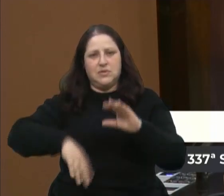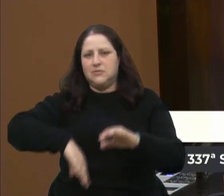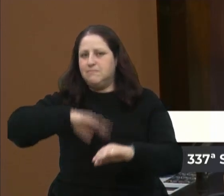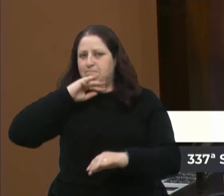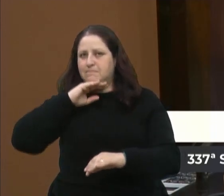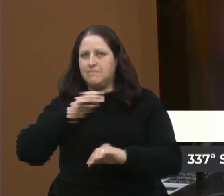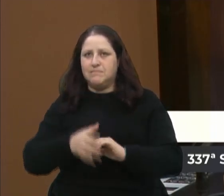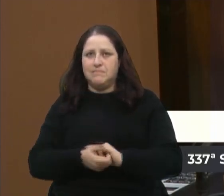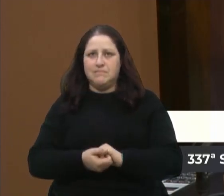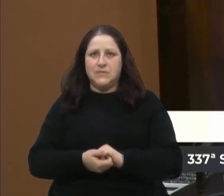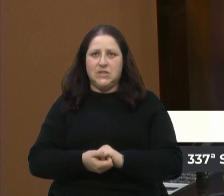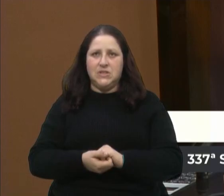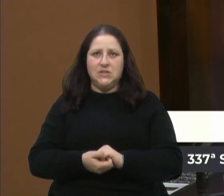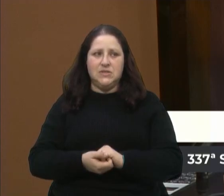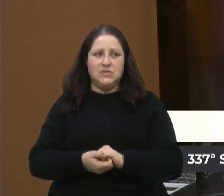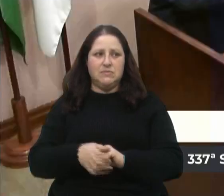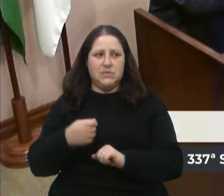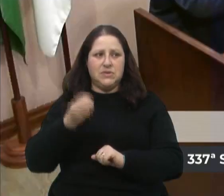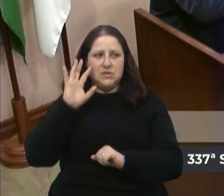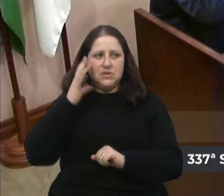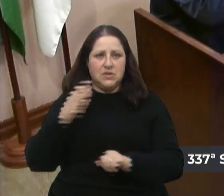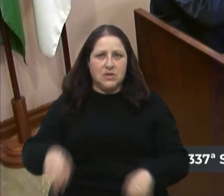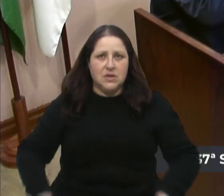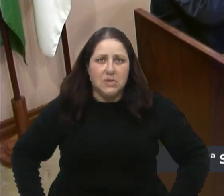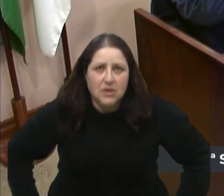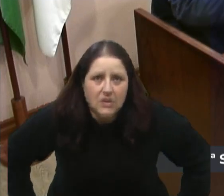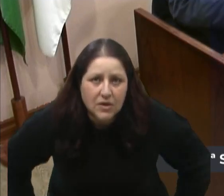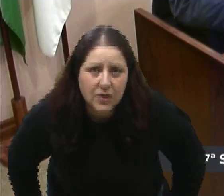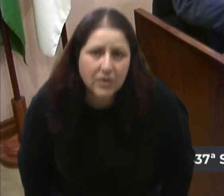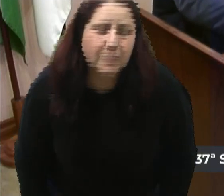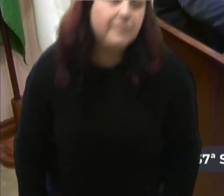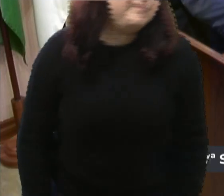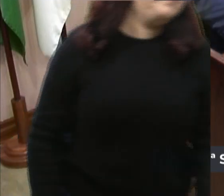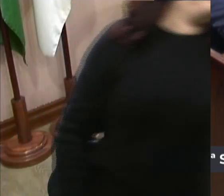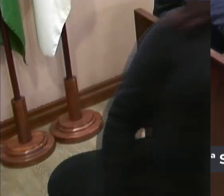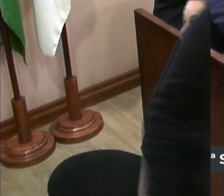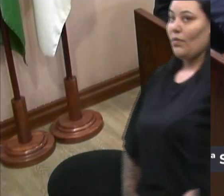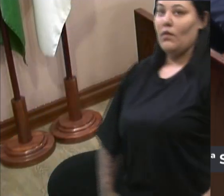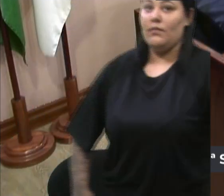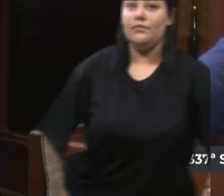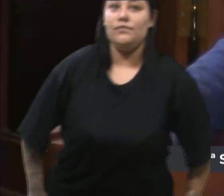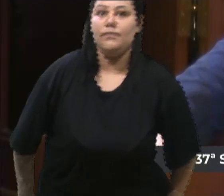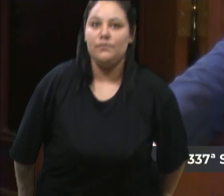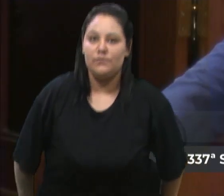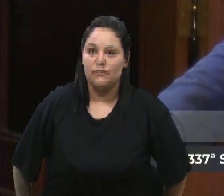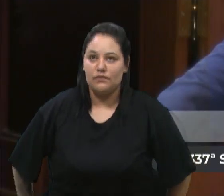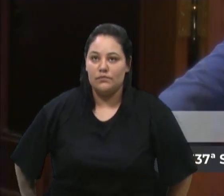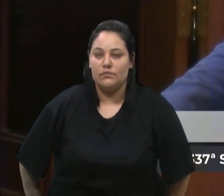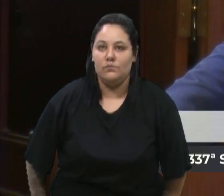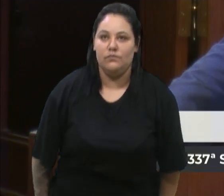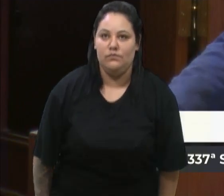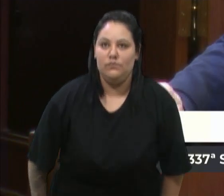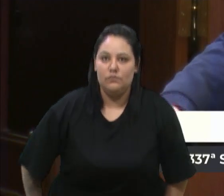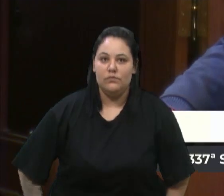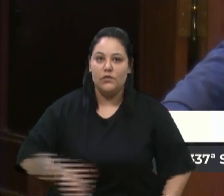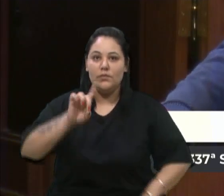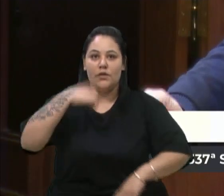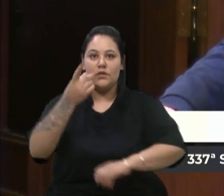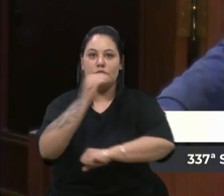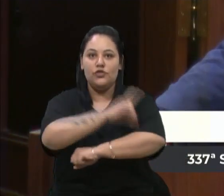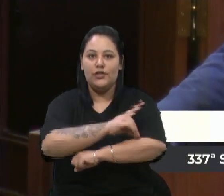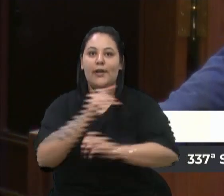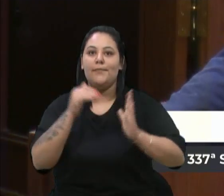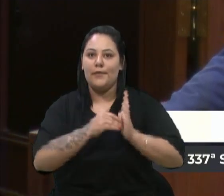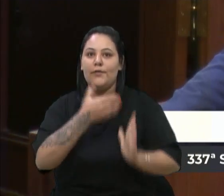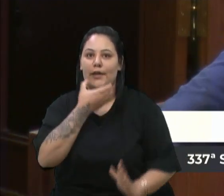tem que ter uma solução para isso. Obrigado, vereador. Só para concluir, senhor presidente, a próxima data do comércio é o Natal. Senhor prefeito, até o Natal,